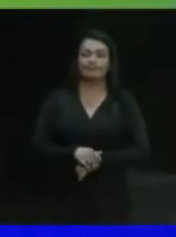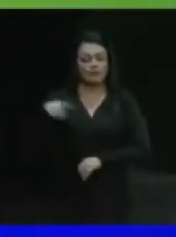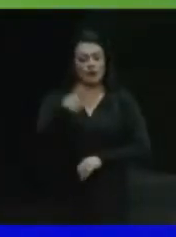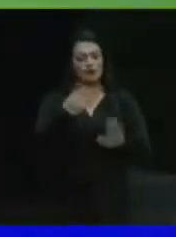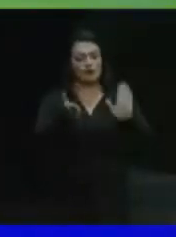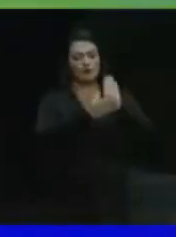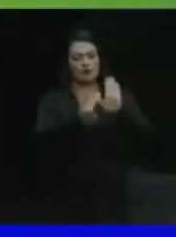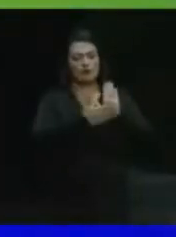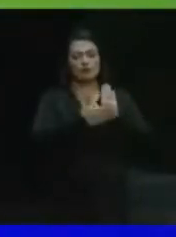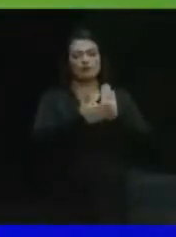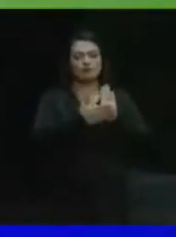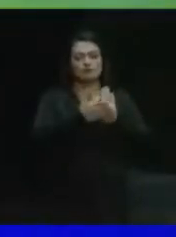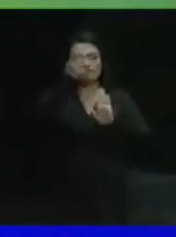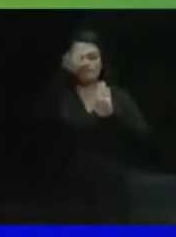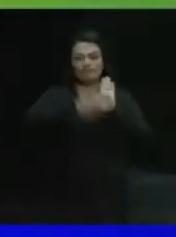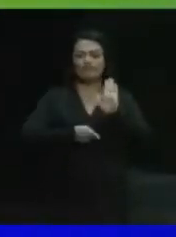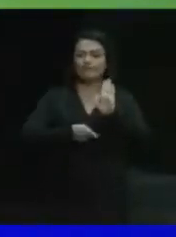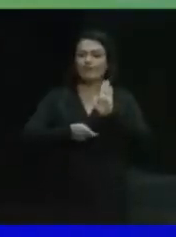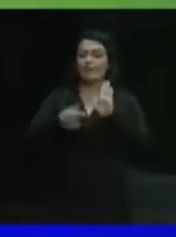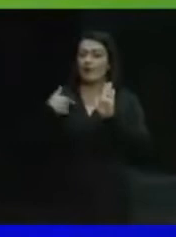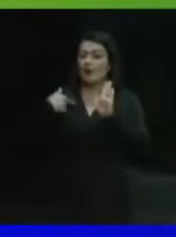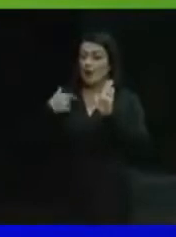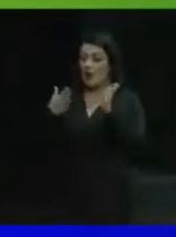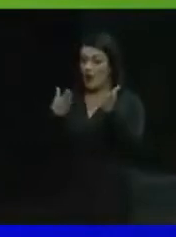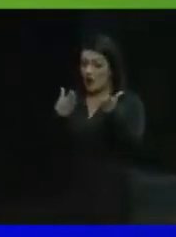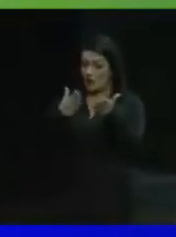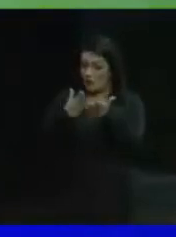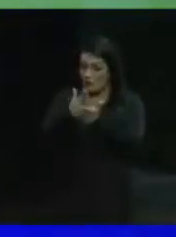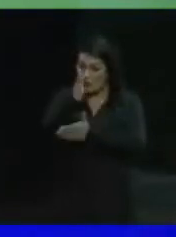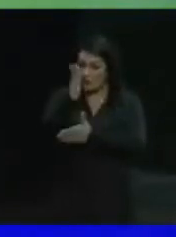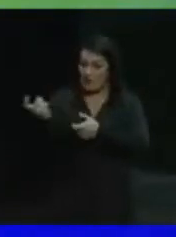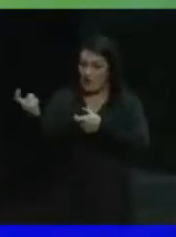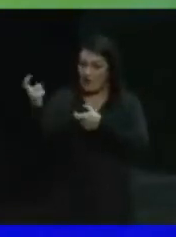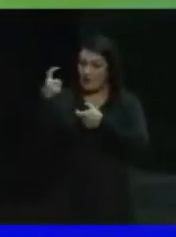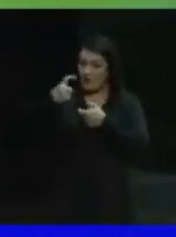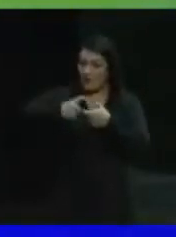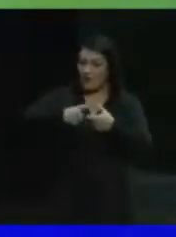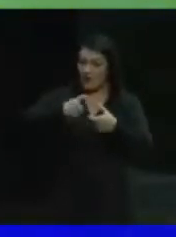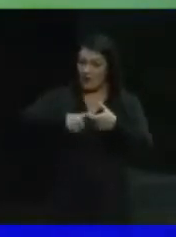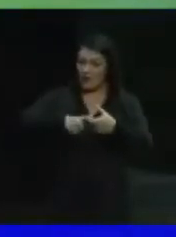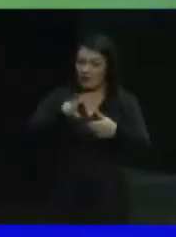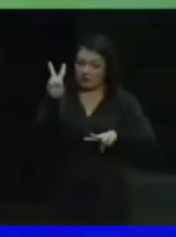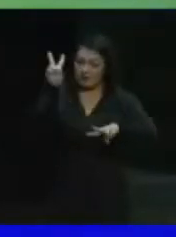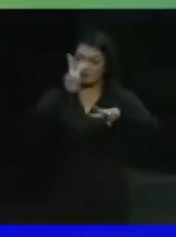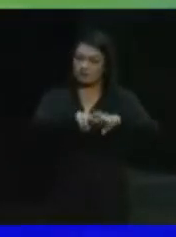Propomos, sem mais delongas, aprovar a volta da execução da condenação criminal em segunda